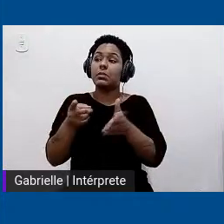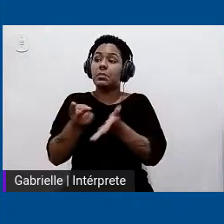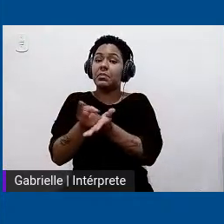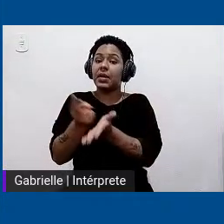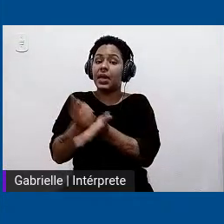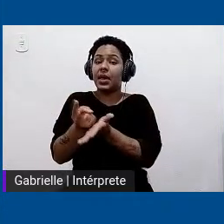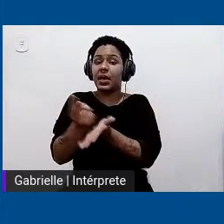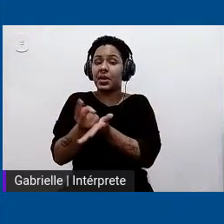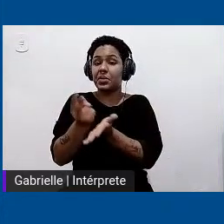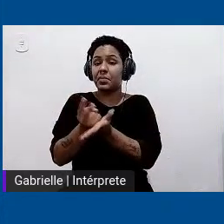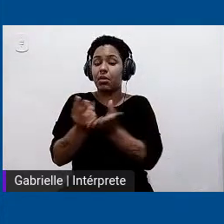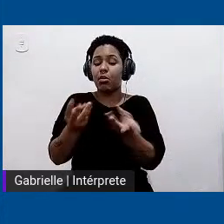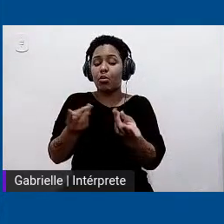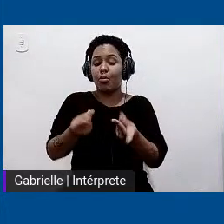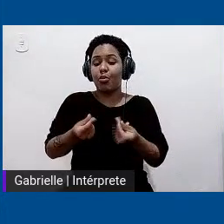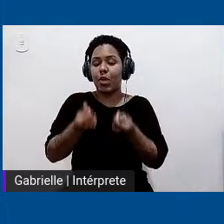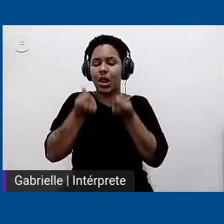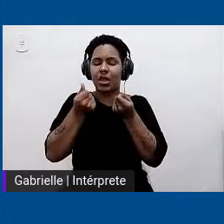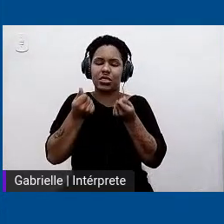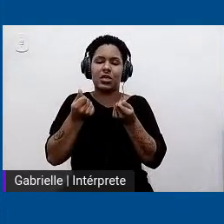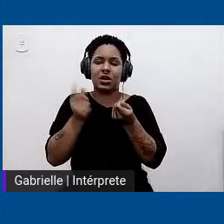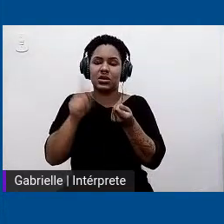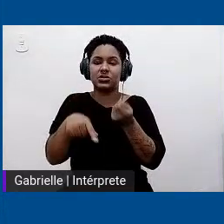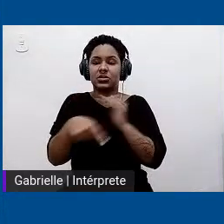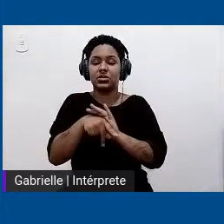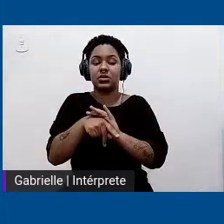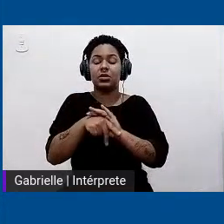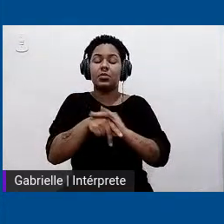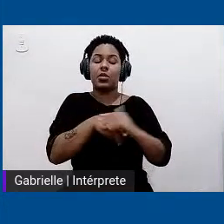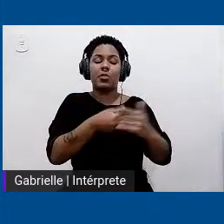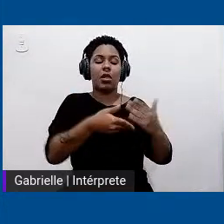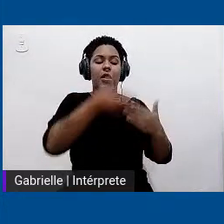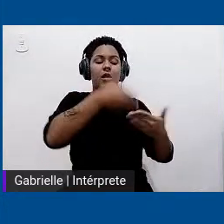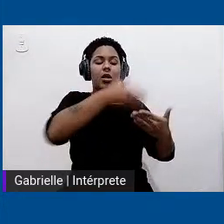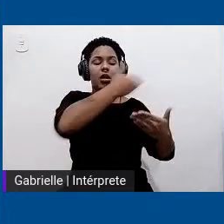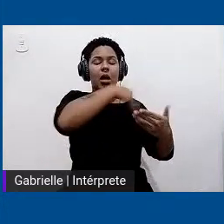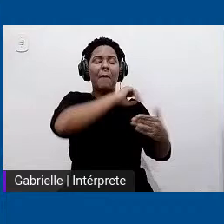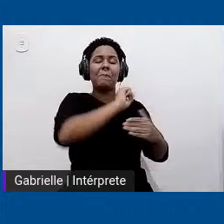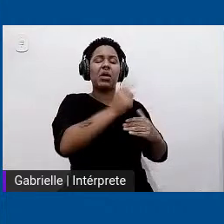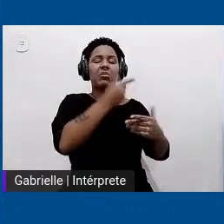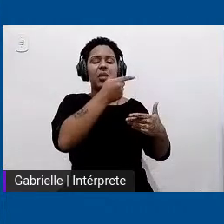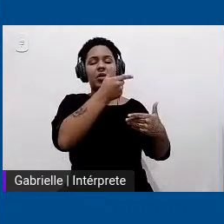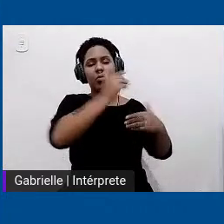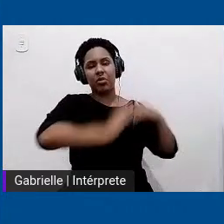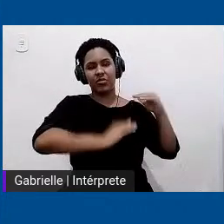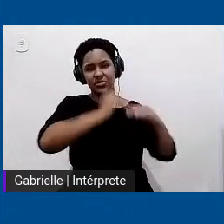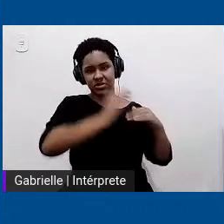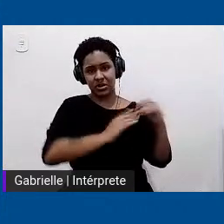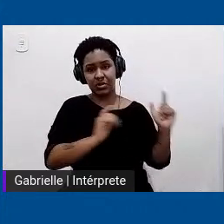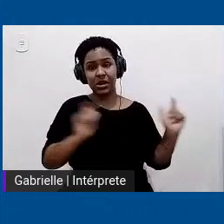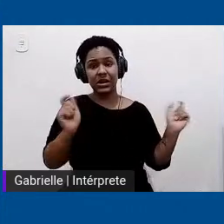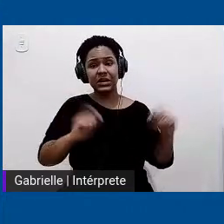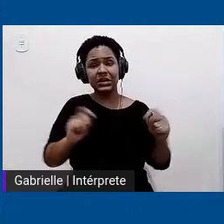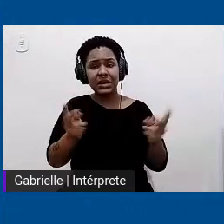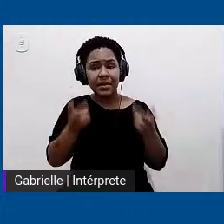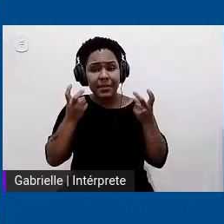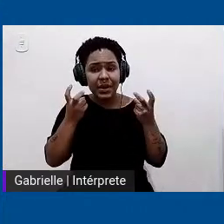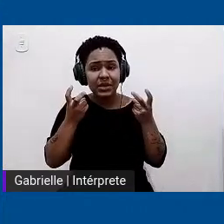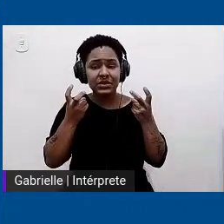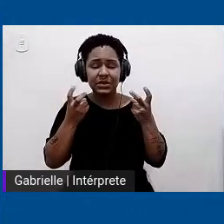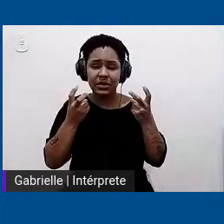mesma qualidade que os primeiros profissionais, né? E você percebe